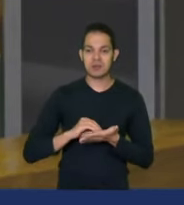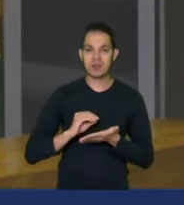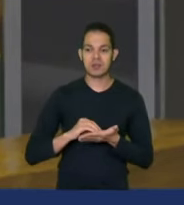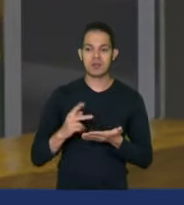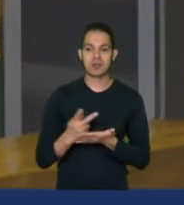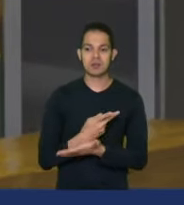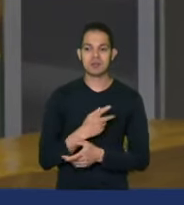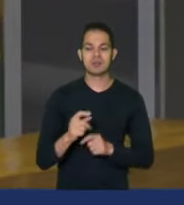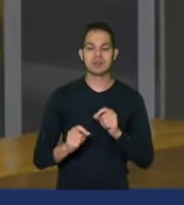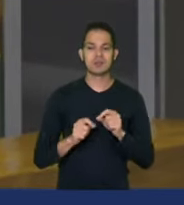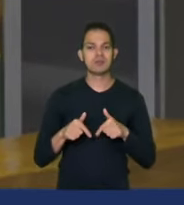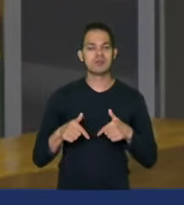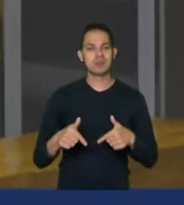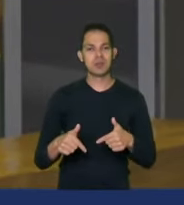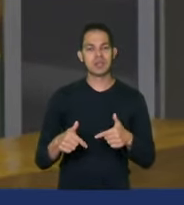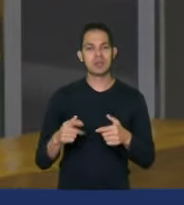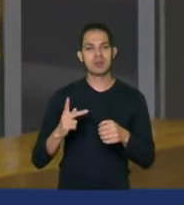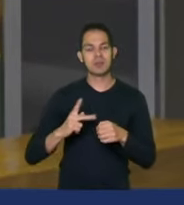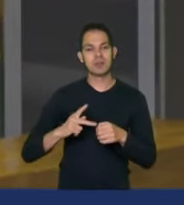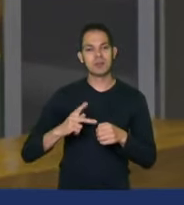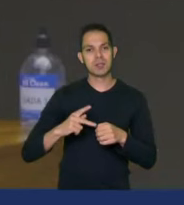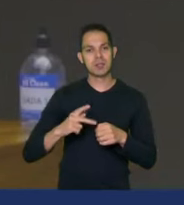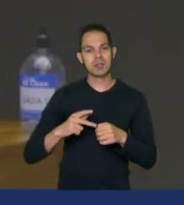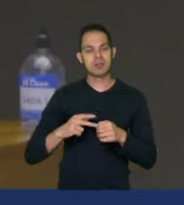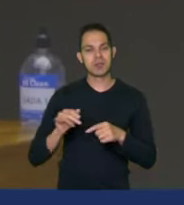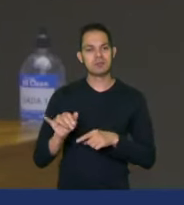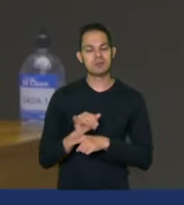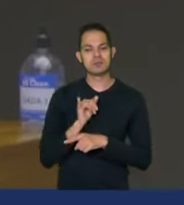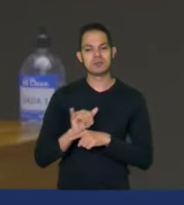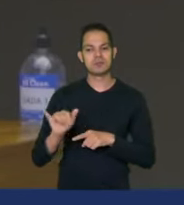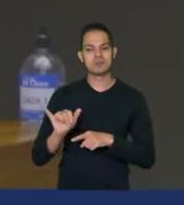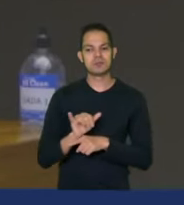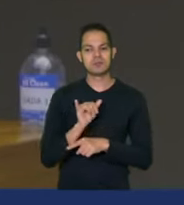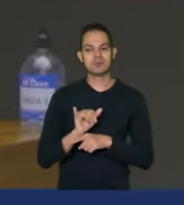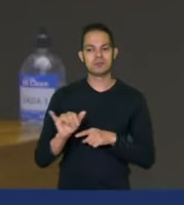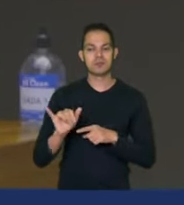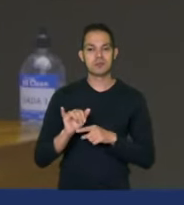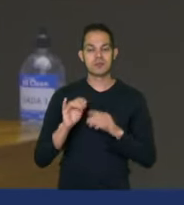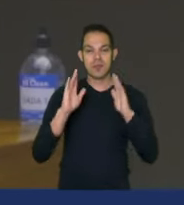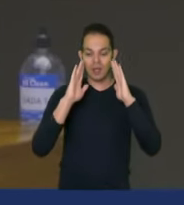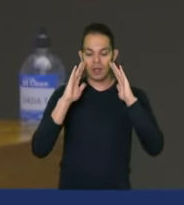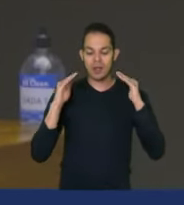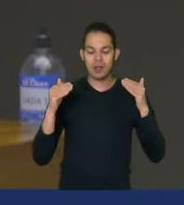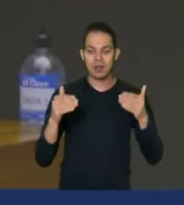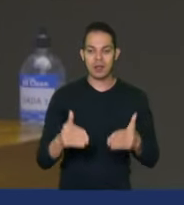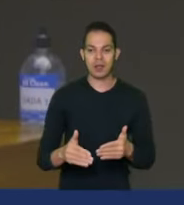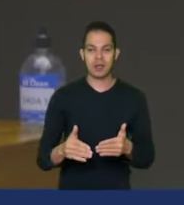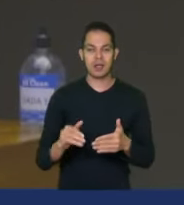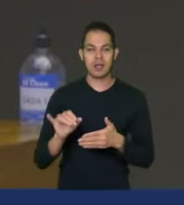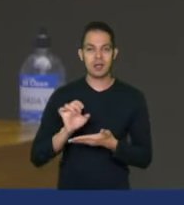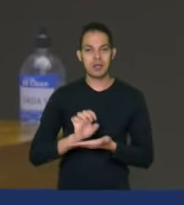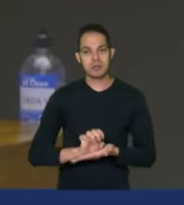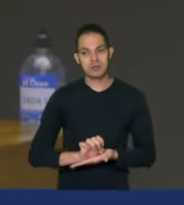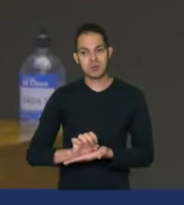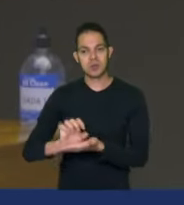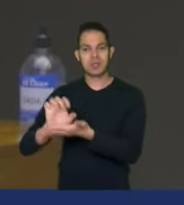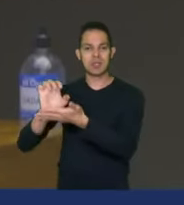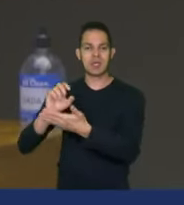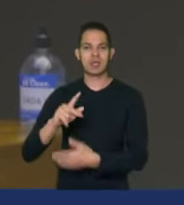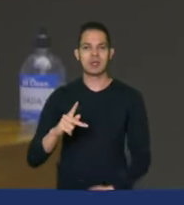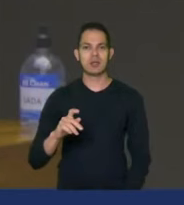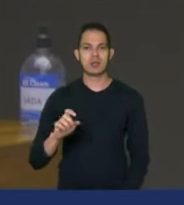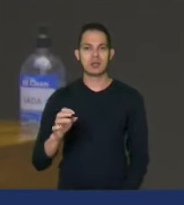temos uma atuação da Petrobras seguindo uma estratégia que visa aumentar as exportações de petróleo bruto e